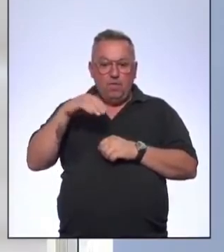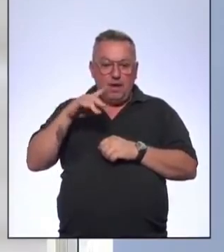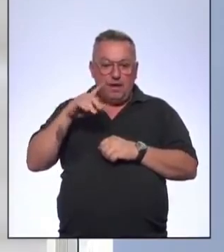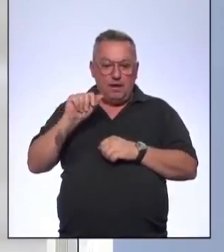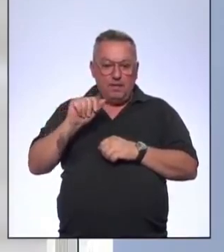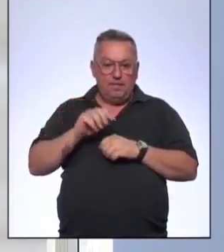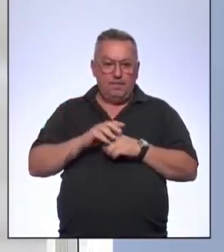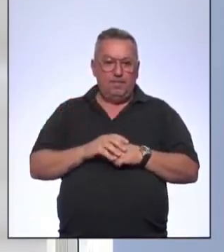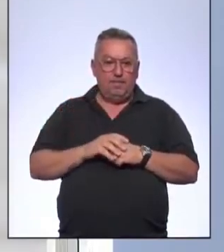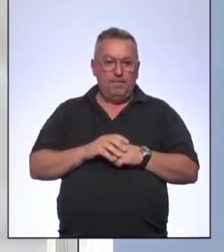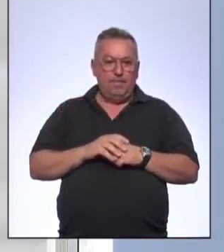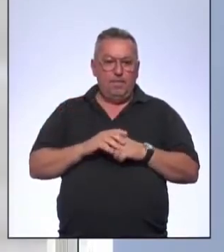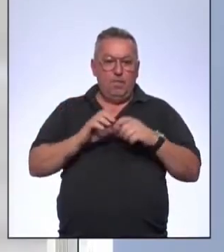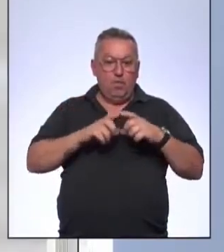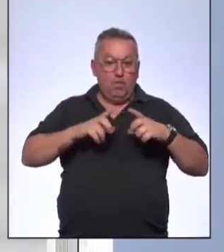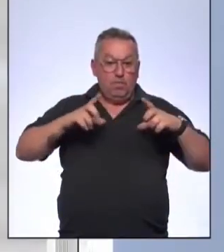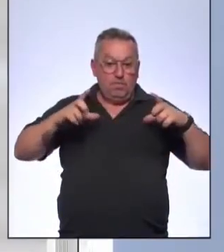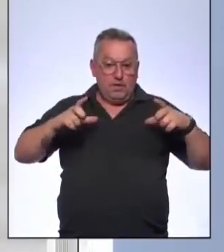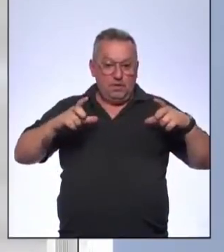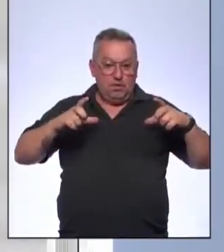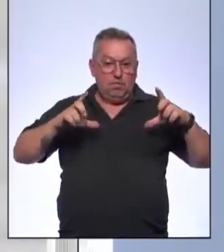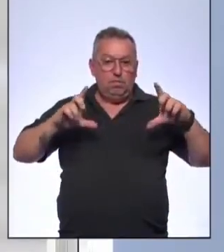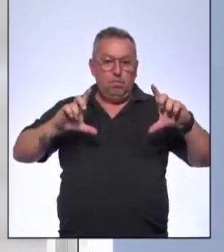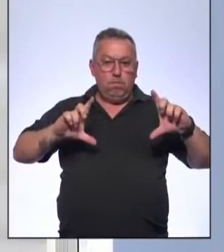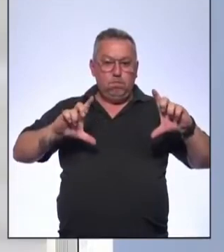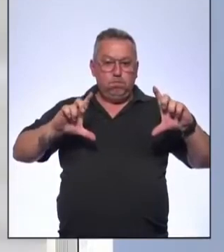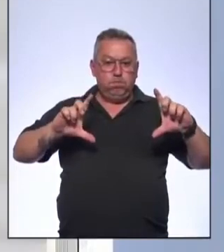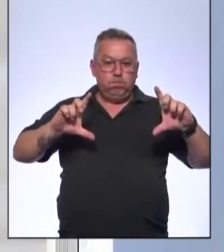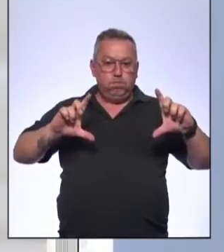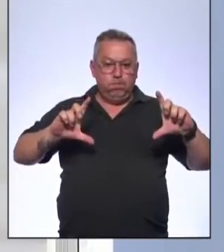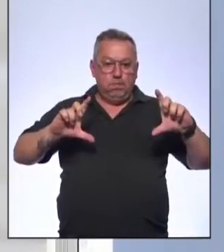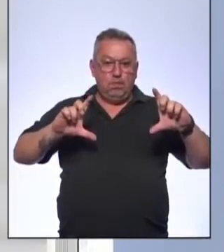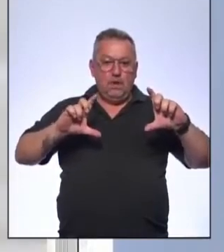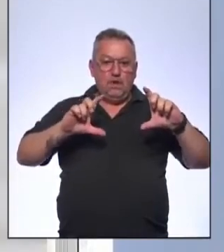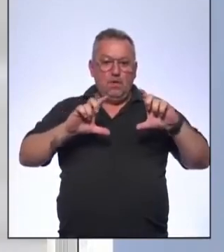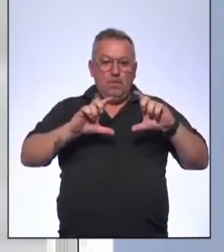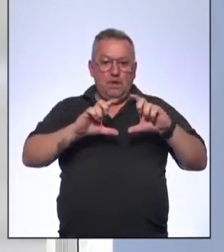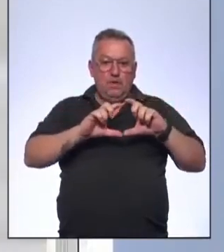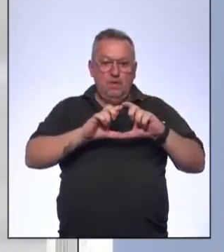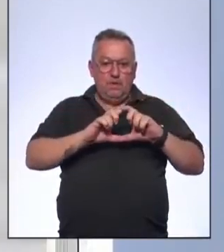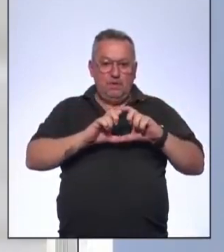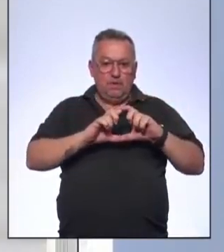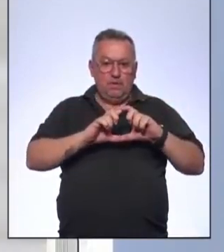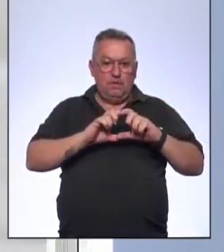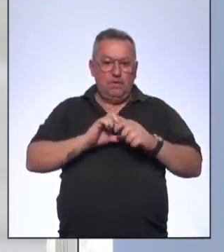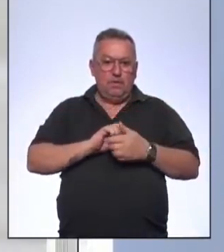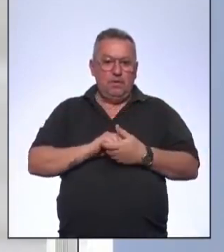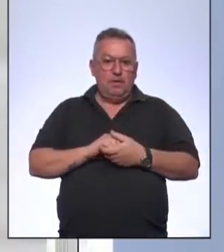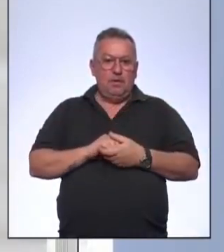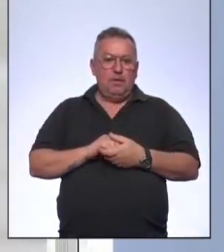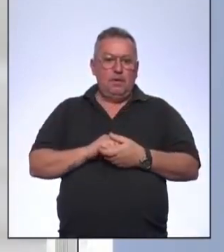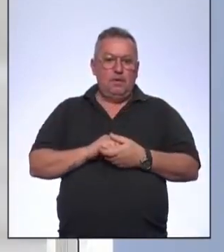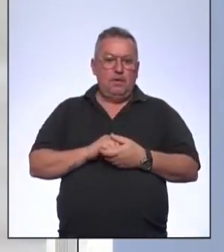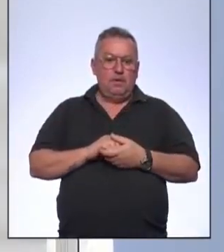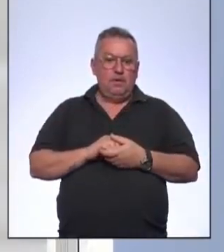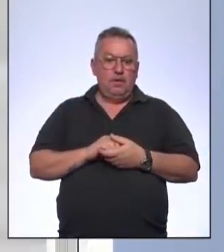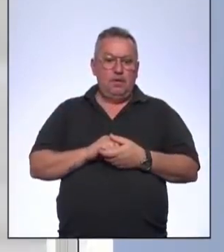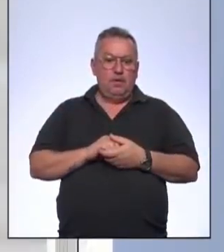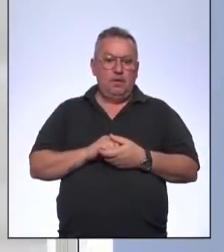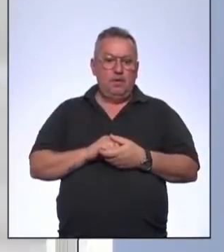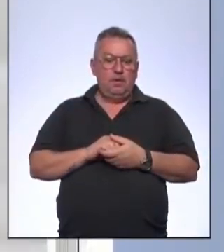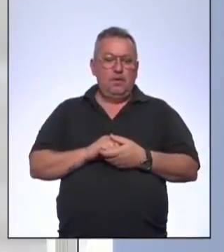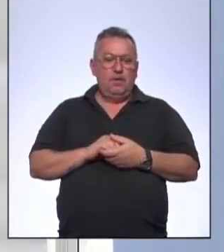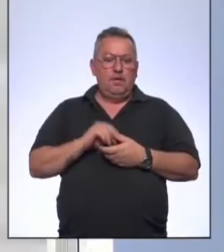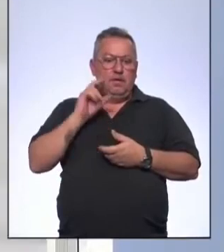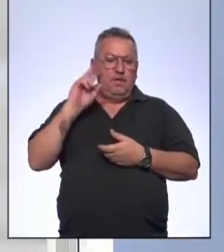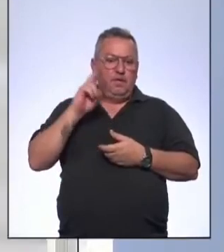área do maior, digamos assim, eu vou usar até o M maiúsculo, menos a área do menorzinho.